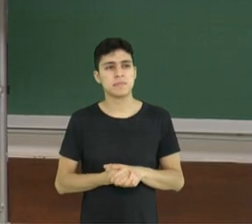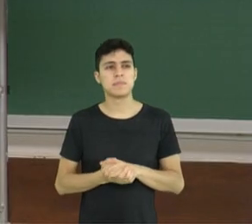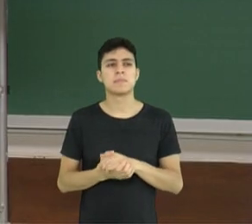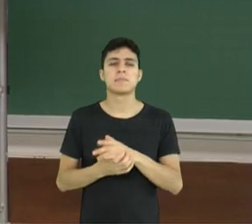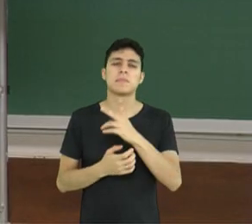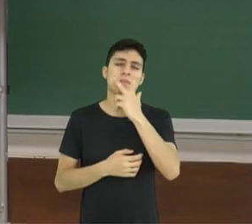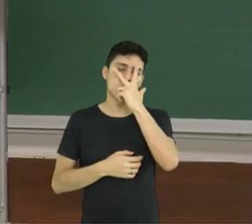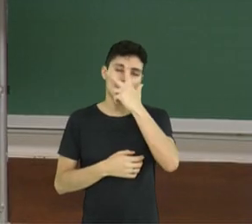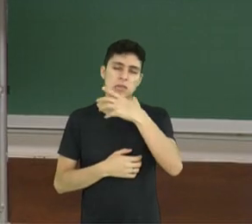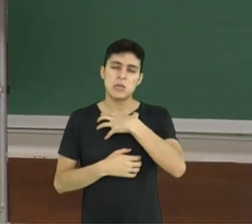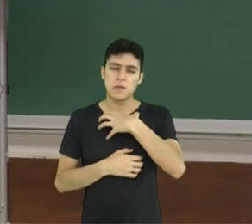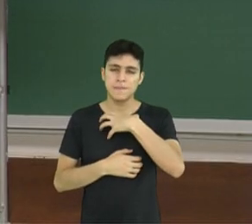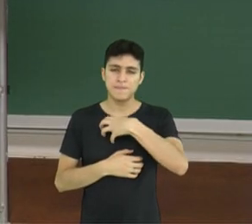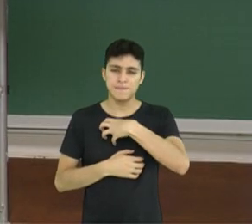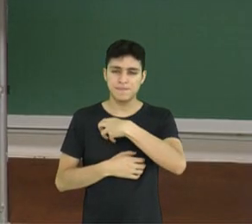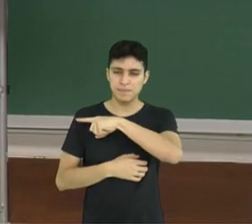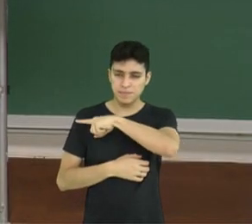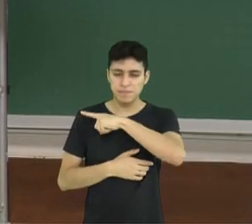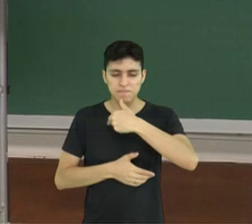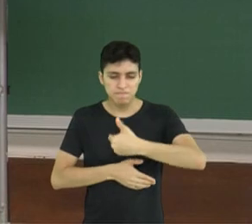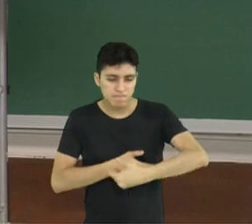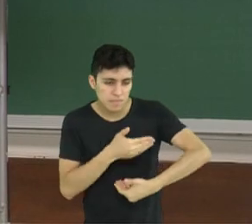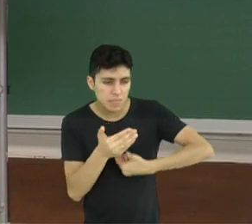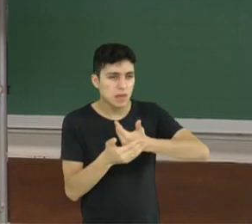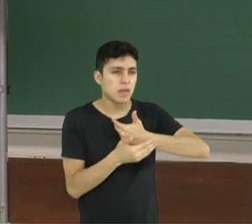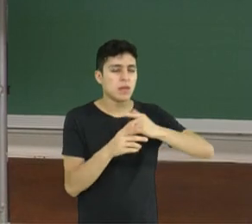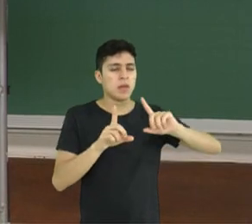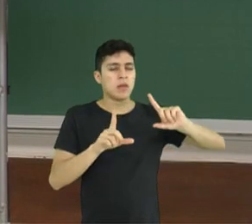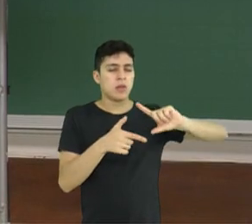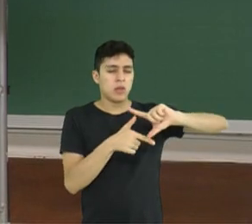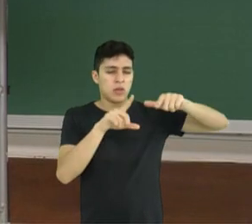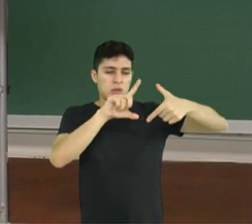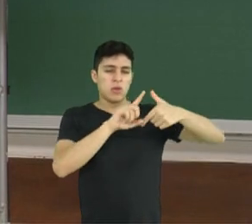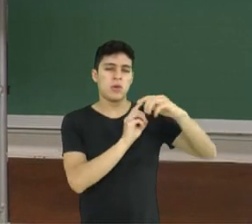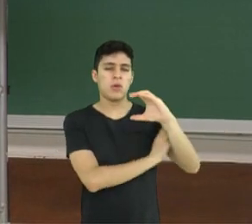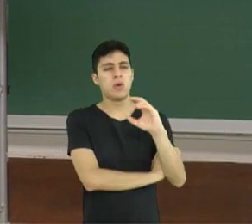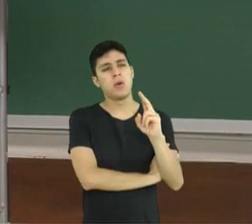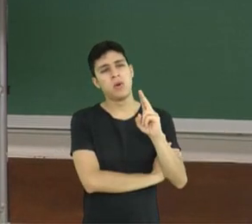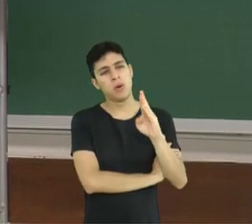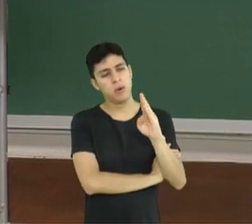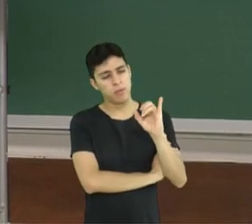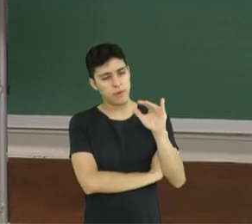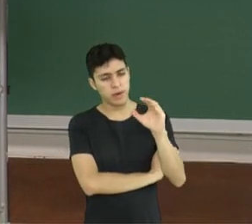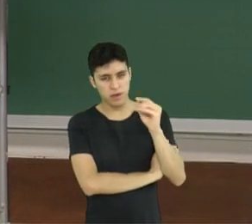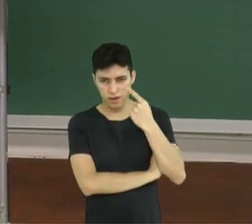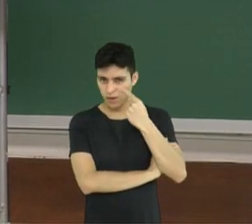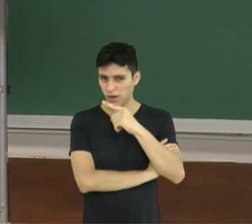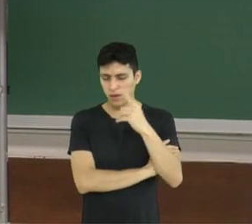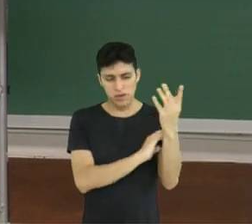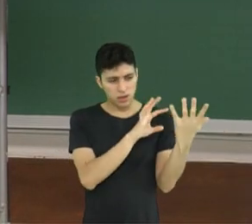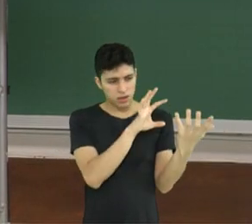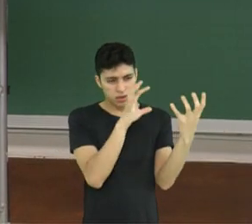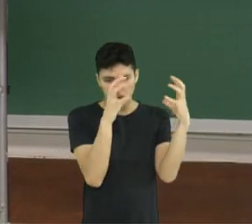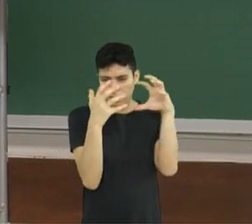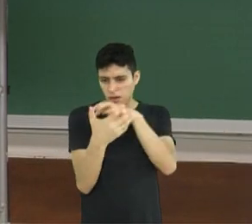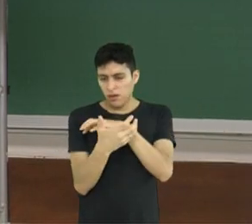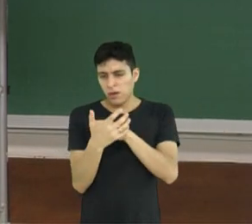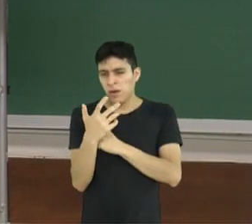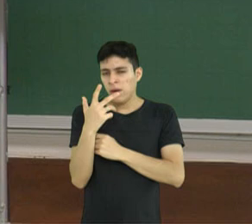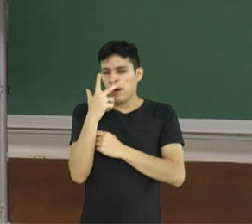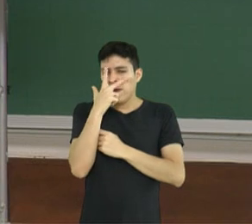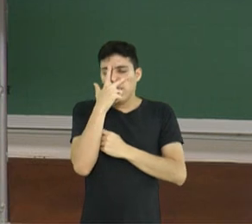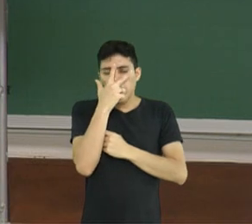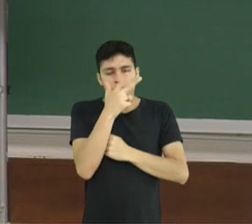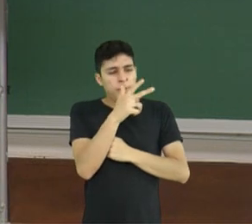tendência né ao cubismo você que é uma obra de Picasso Vamos se ver a ideia da geometrização que foi o grande inspirador